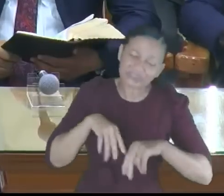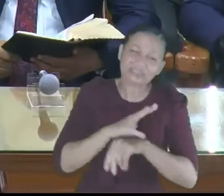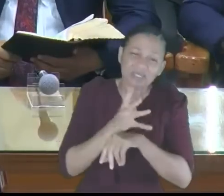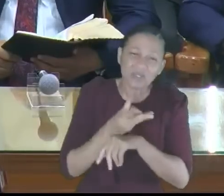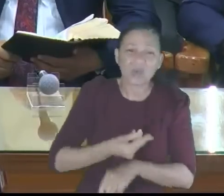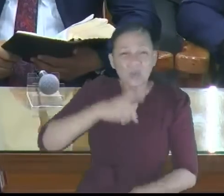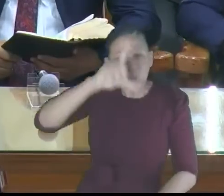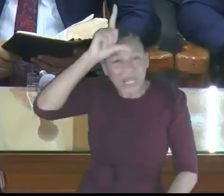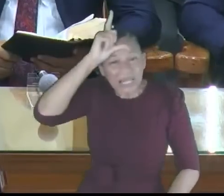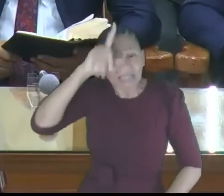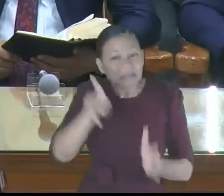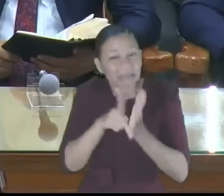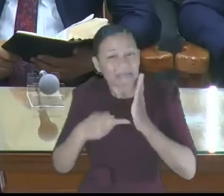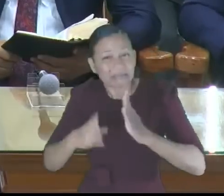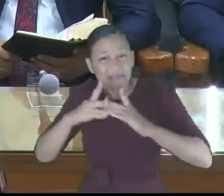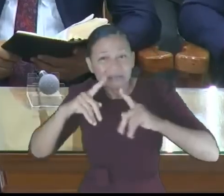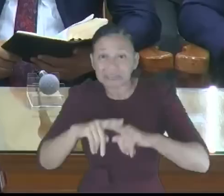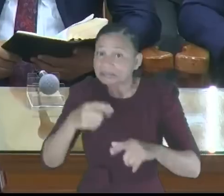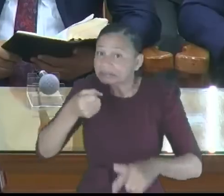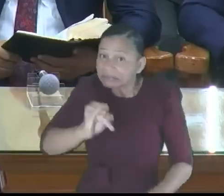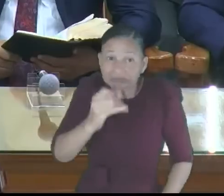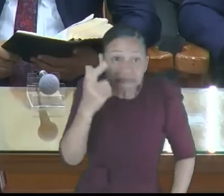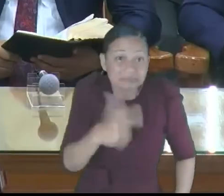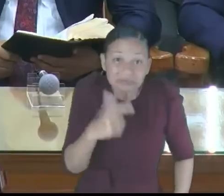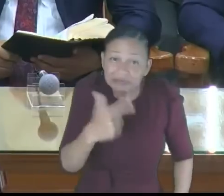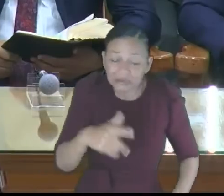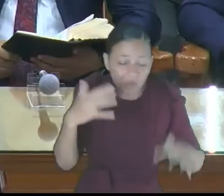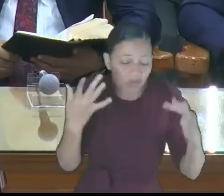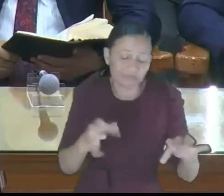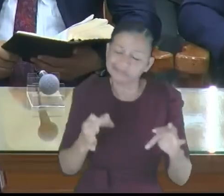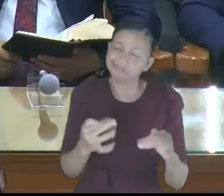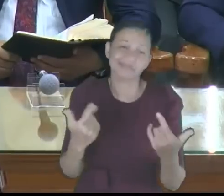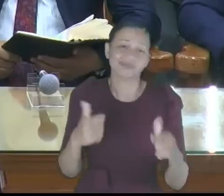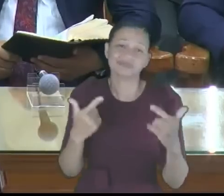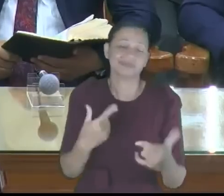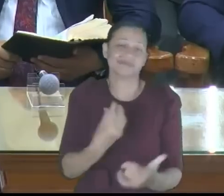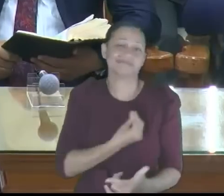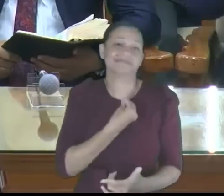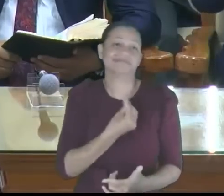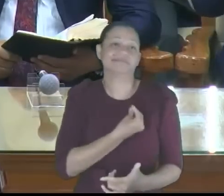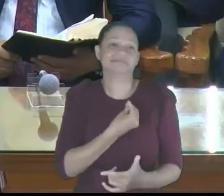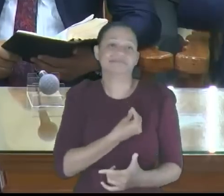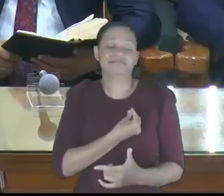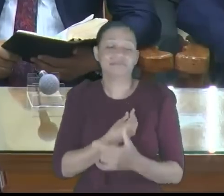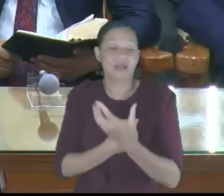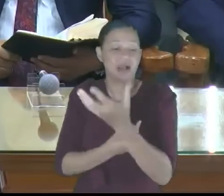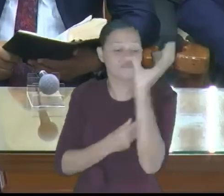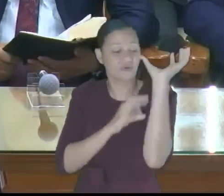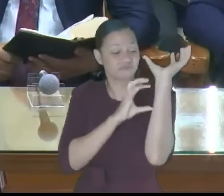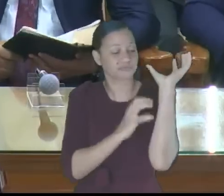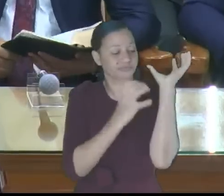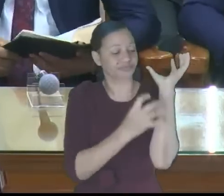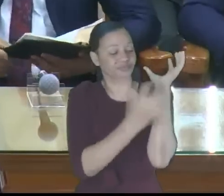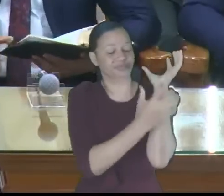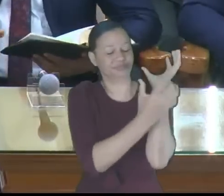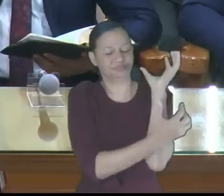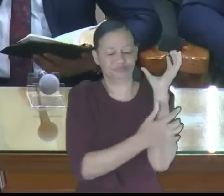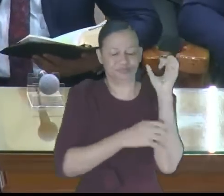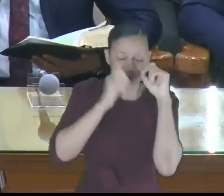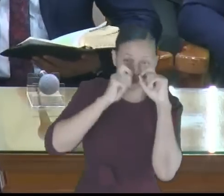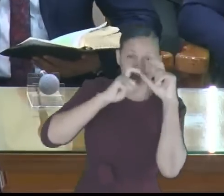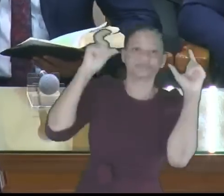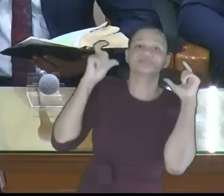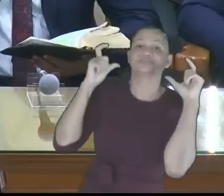congregação sofre dores. Sem dores não vai haver vida. Debaixo de uma macieira te despertei, e